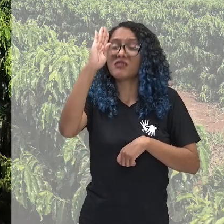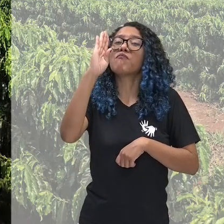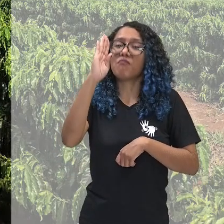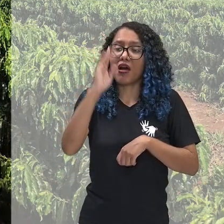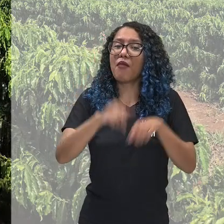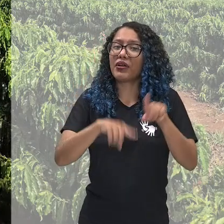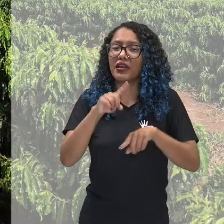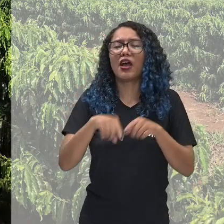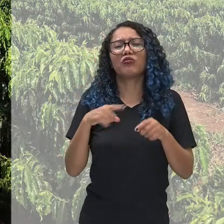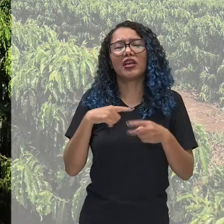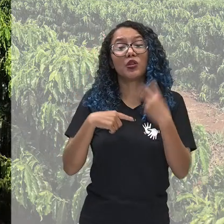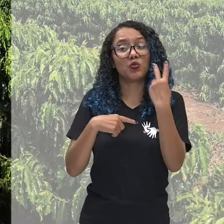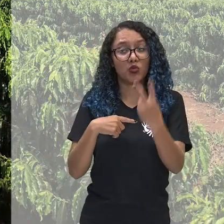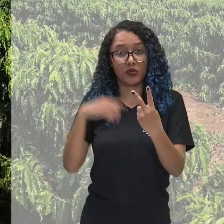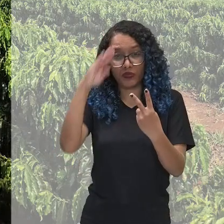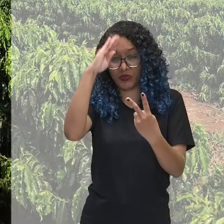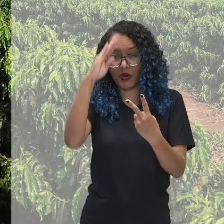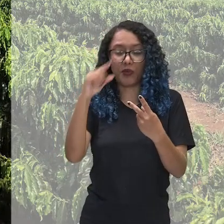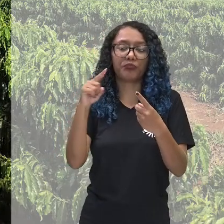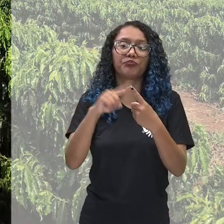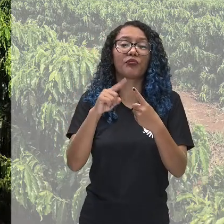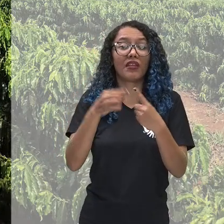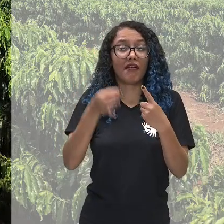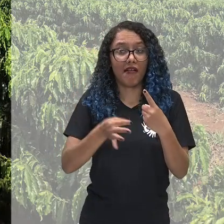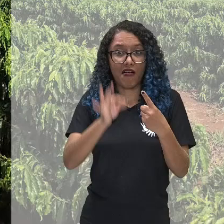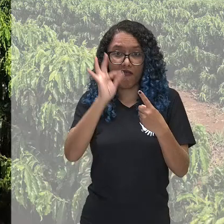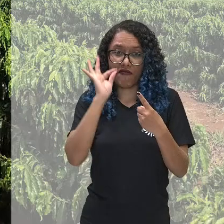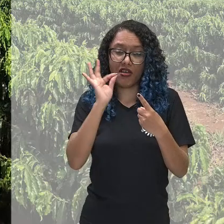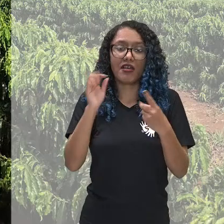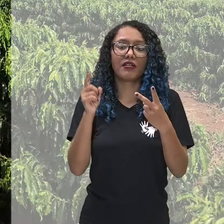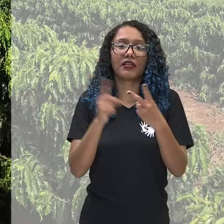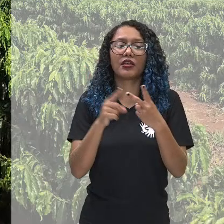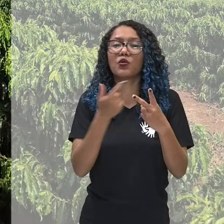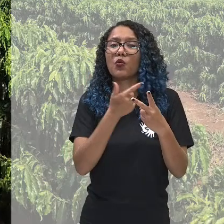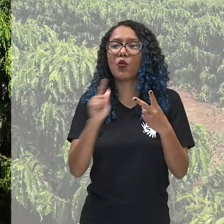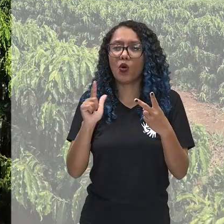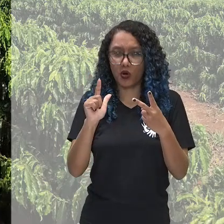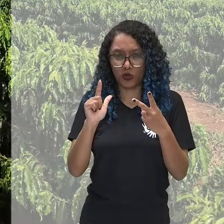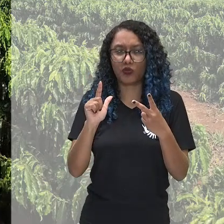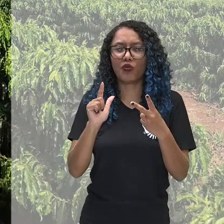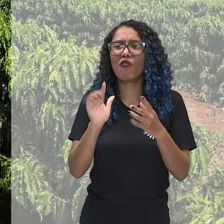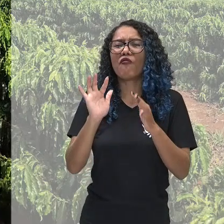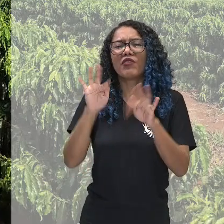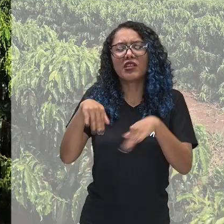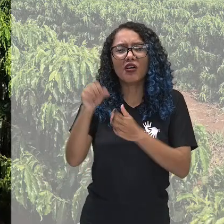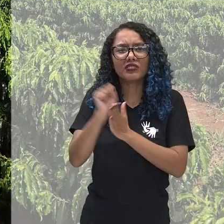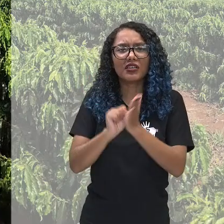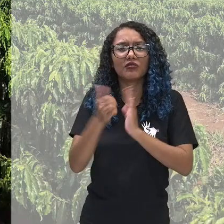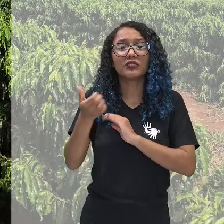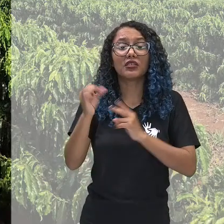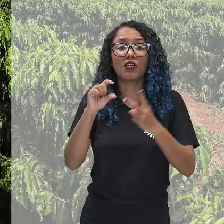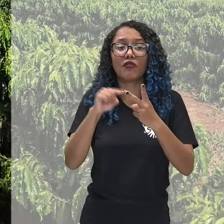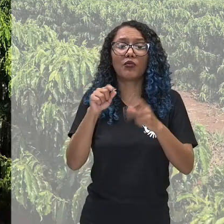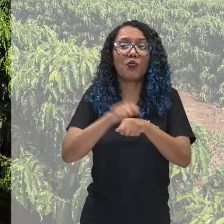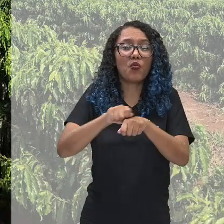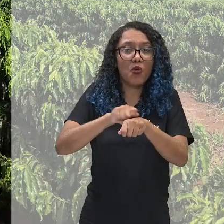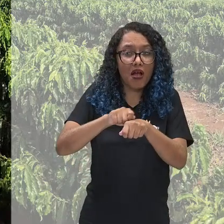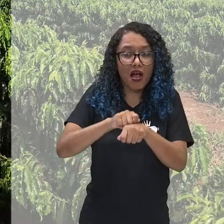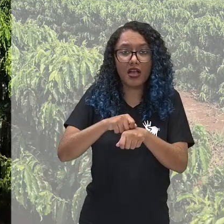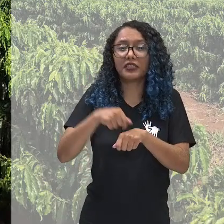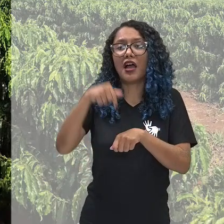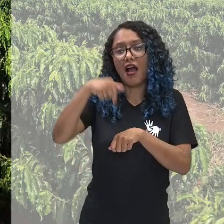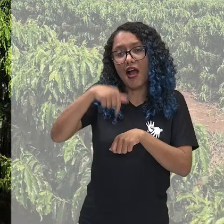citar dois, que é justamente o café e, posteriormente, lá no final do século XIX, a borracha aqui na